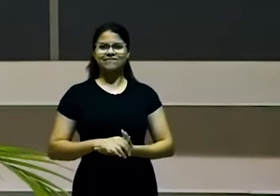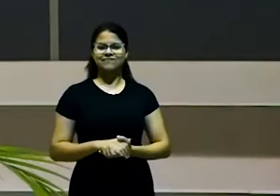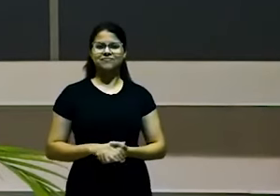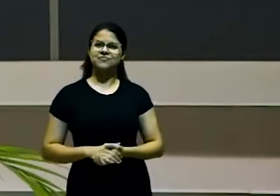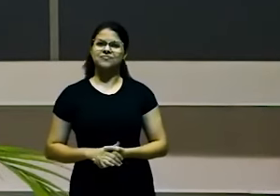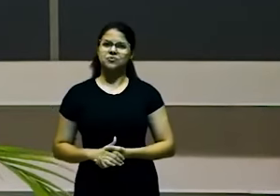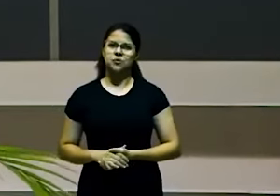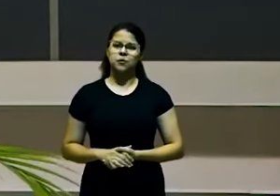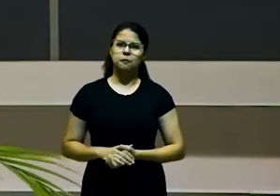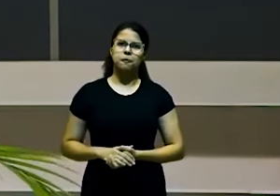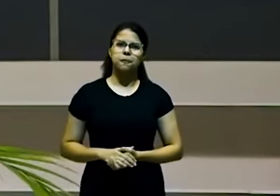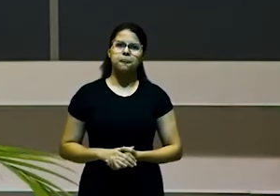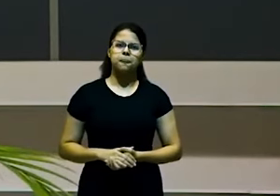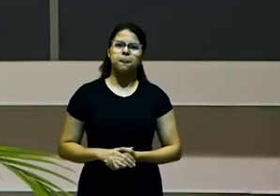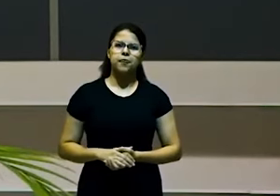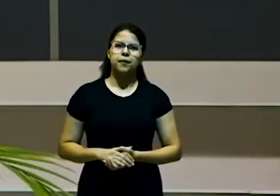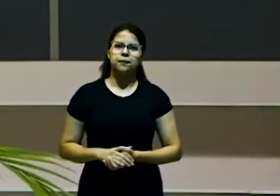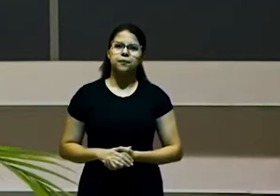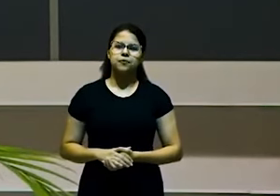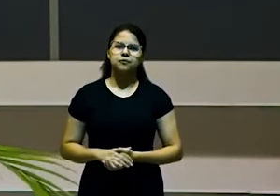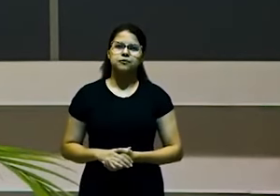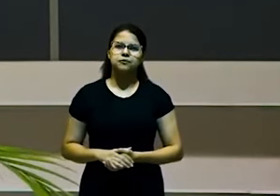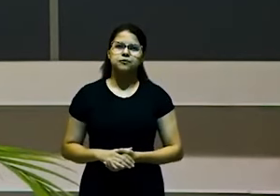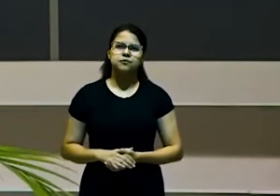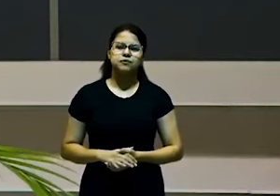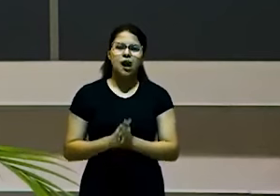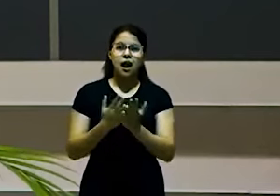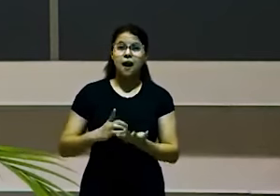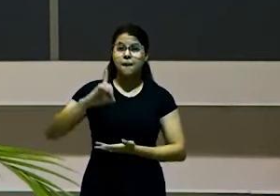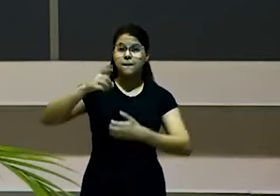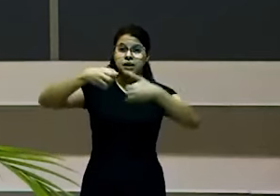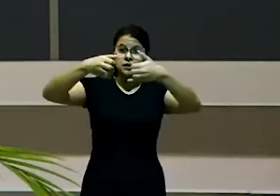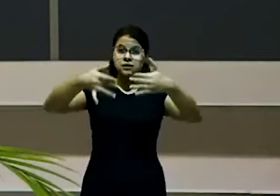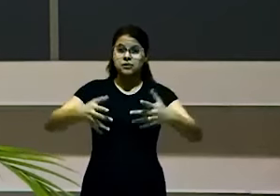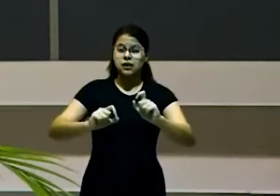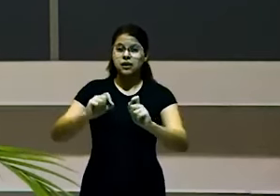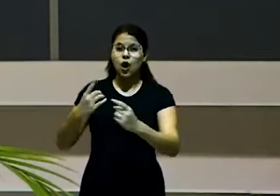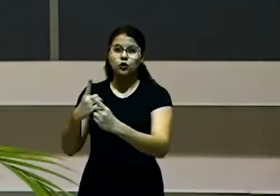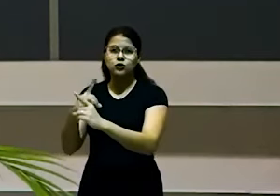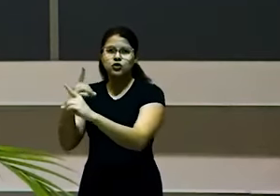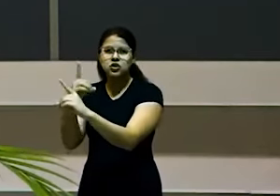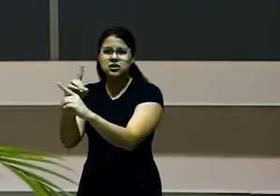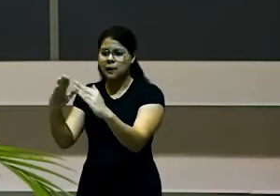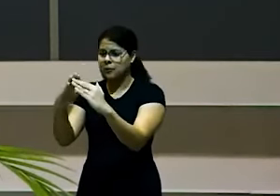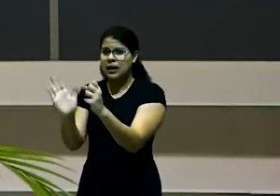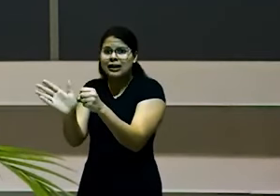ressuscitou a Bíblia diz que os discípulos estavam escondidos e com